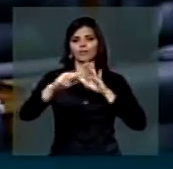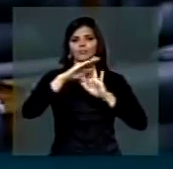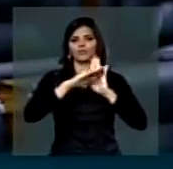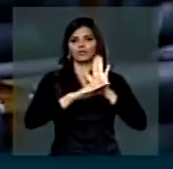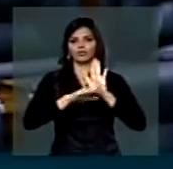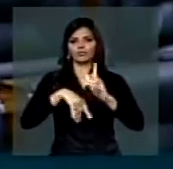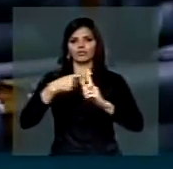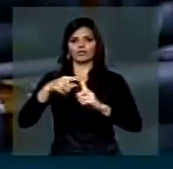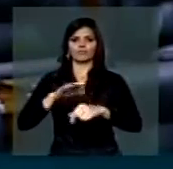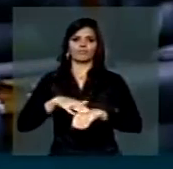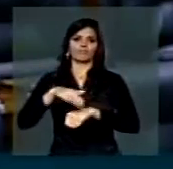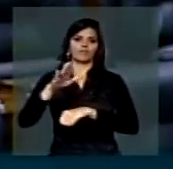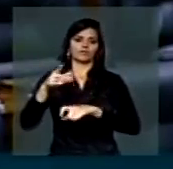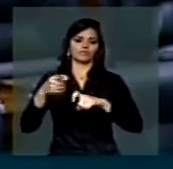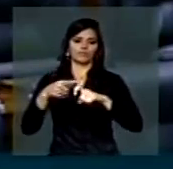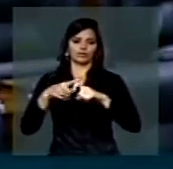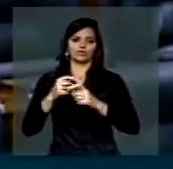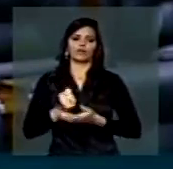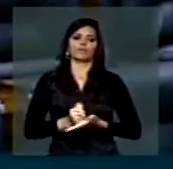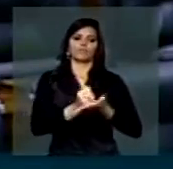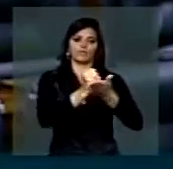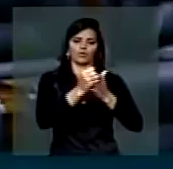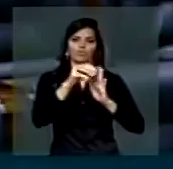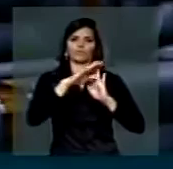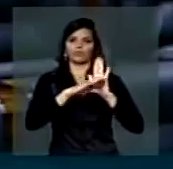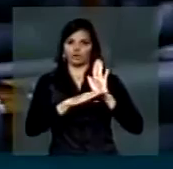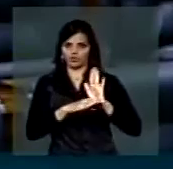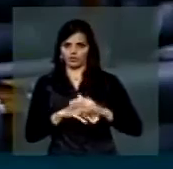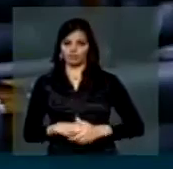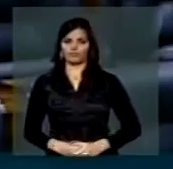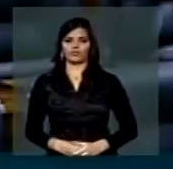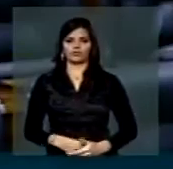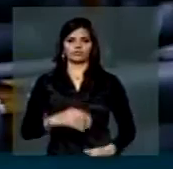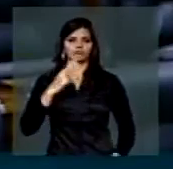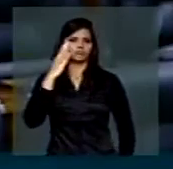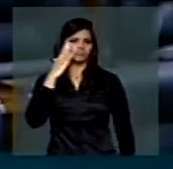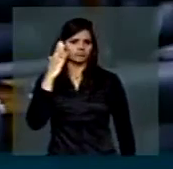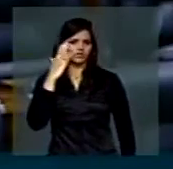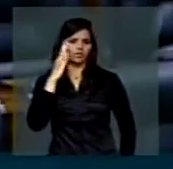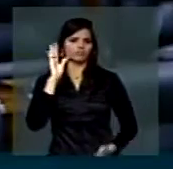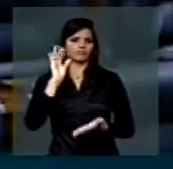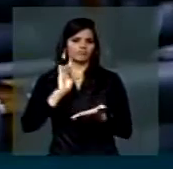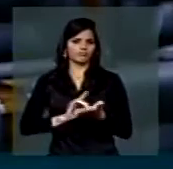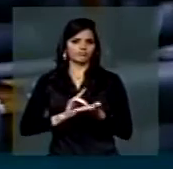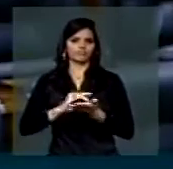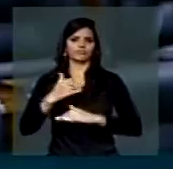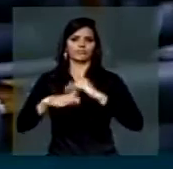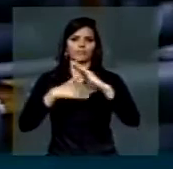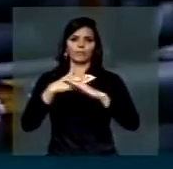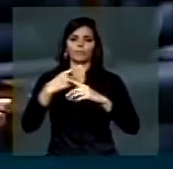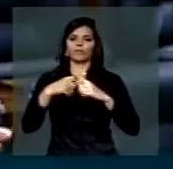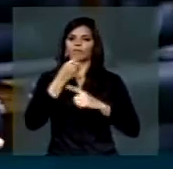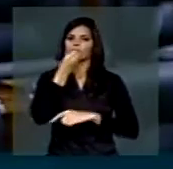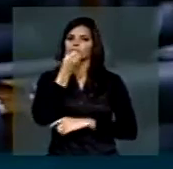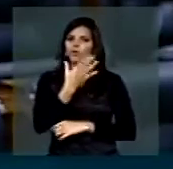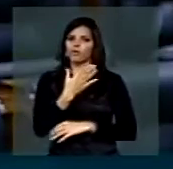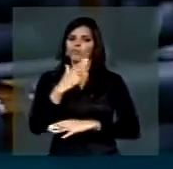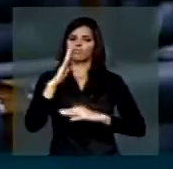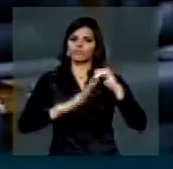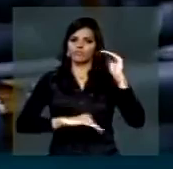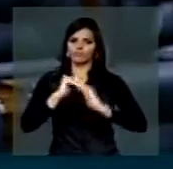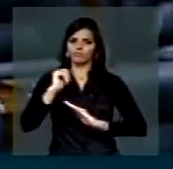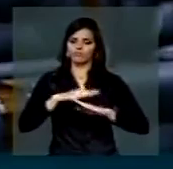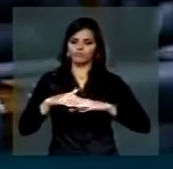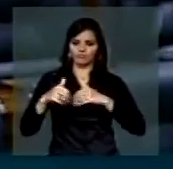Mais Médicos. Eu apoio o programa Mais Médicos, entendo que ele se consolida como um sucesso para qualificar a